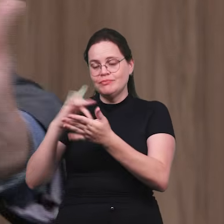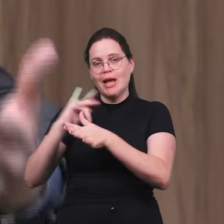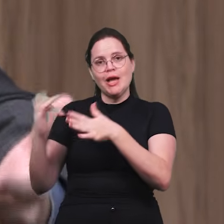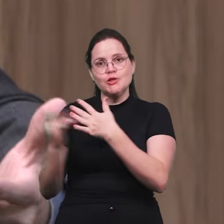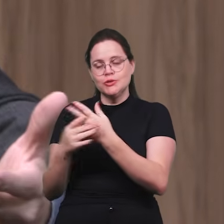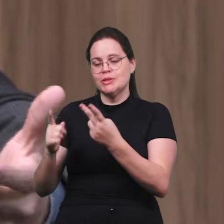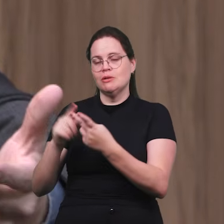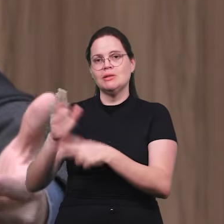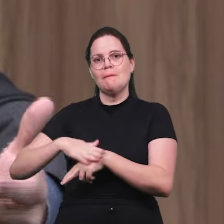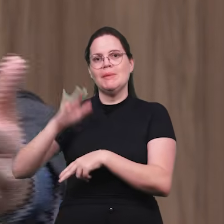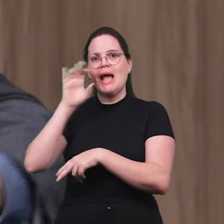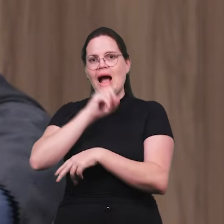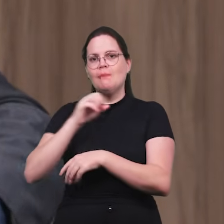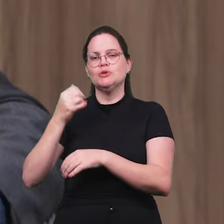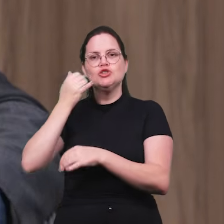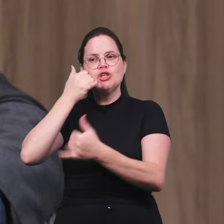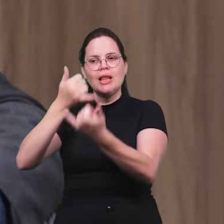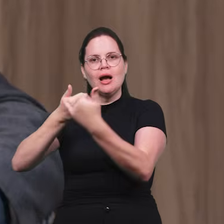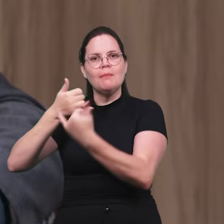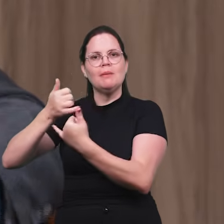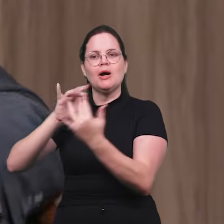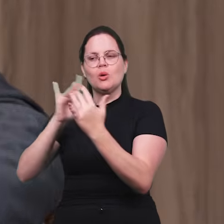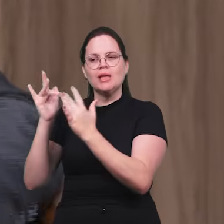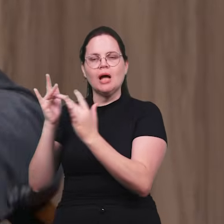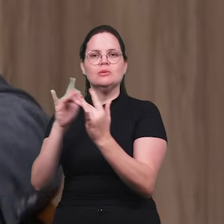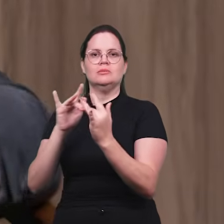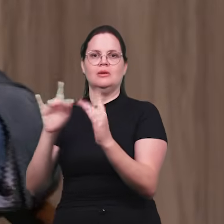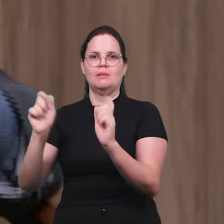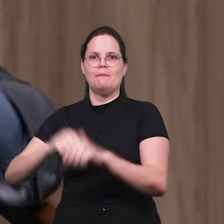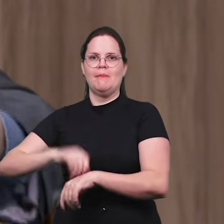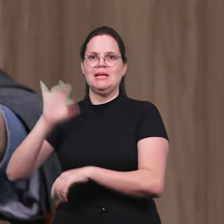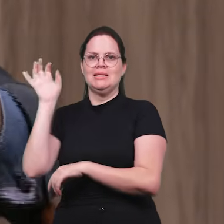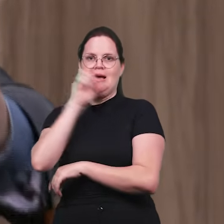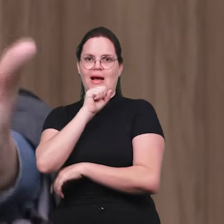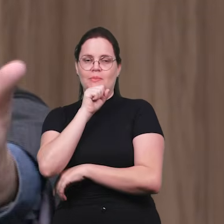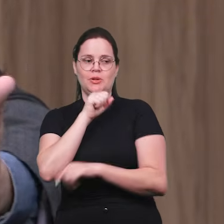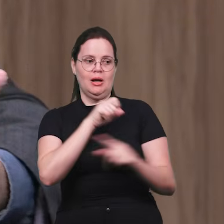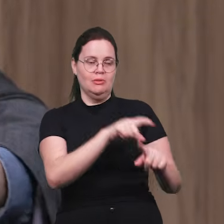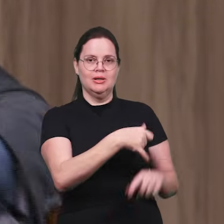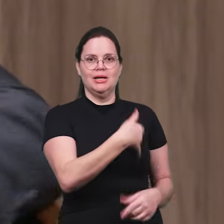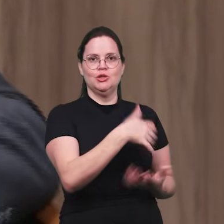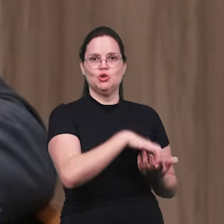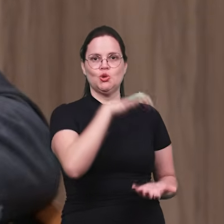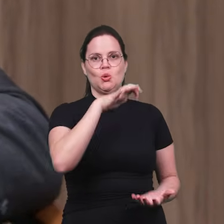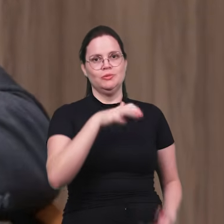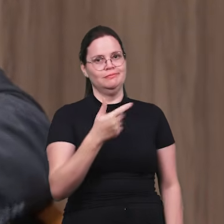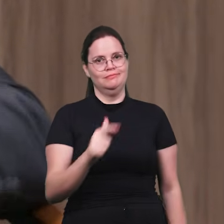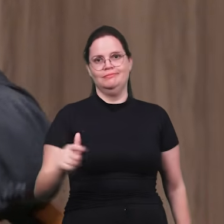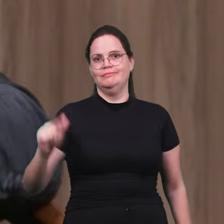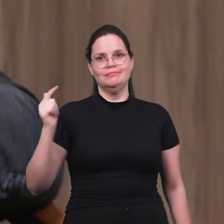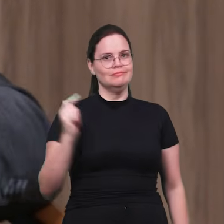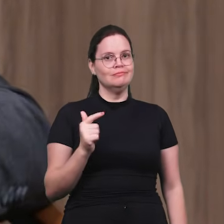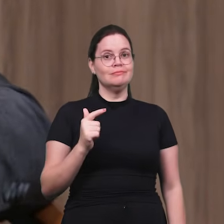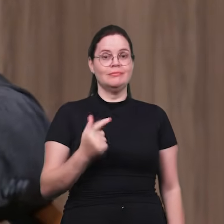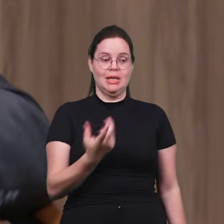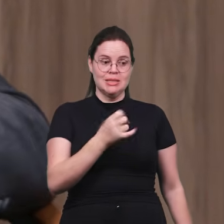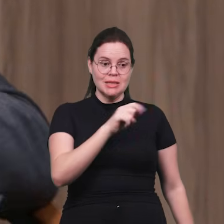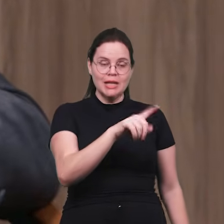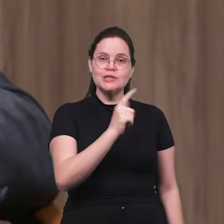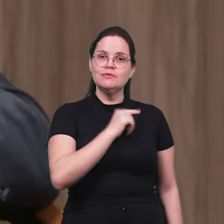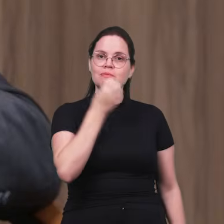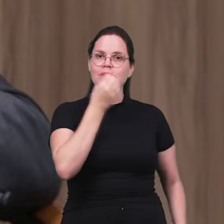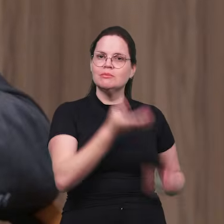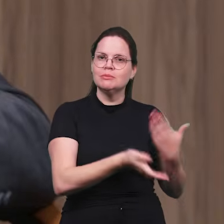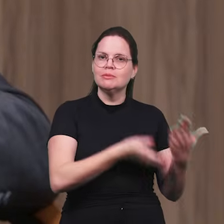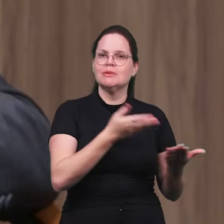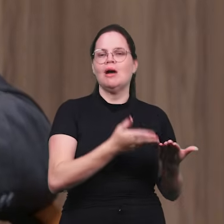ele vai recuperar mais rápido, mas o idoso não. O idoso ele não tem tantas habilidades relacionadas a isso, e se ele for bem acompanhado,